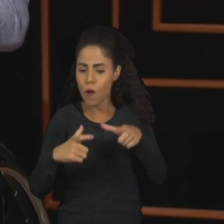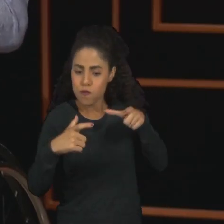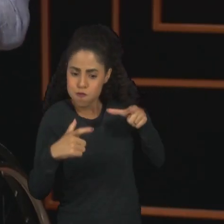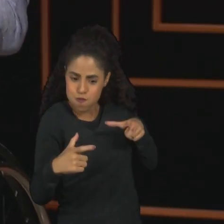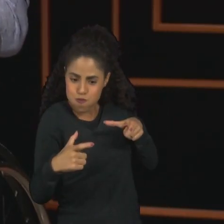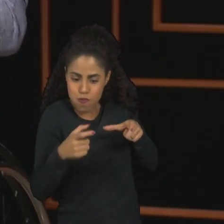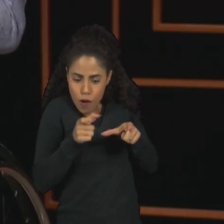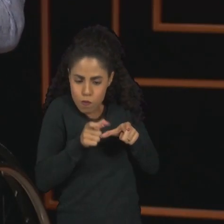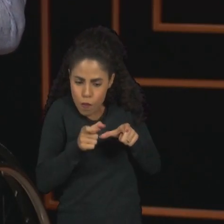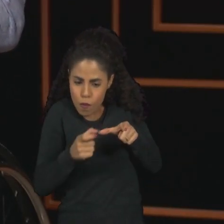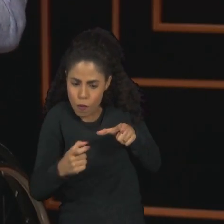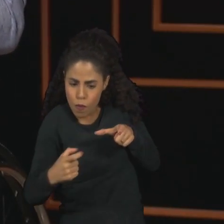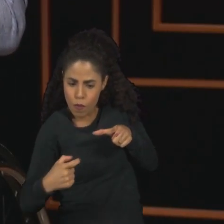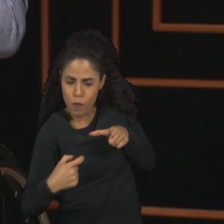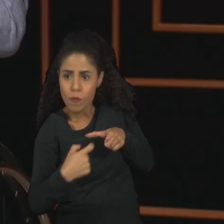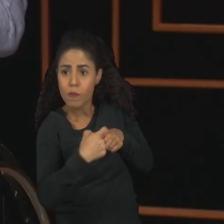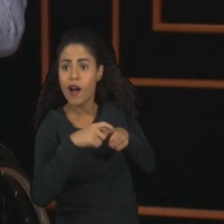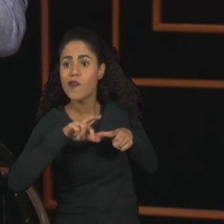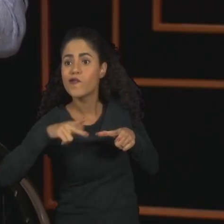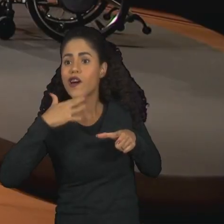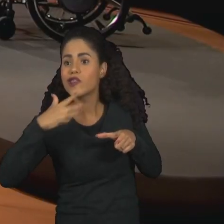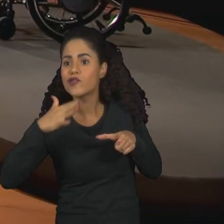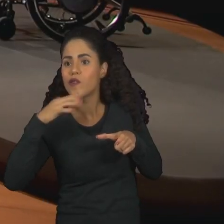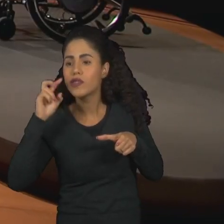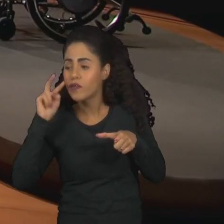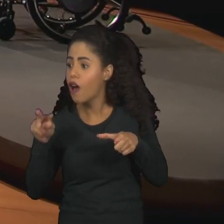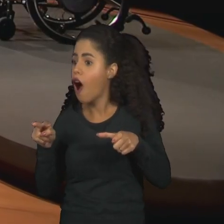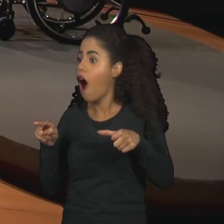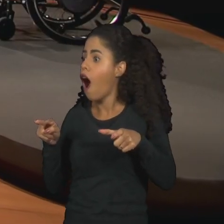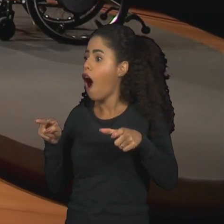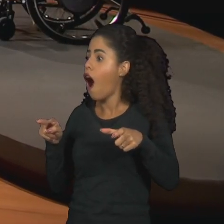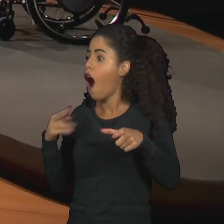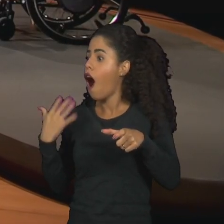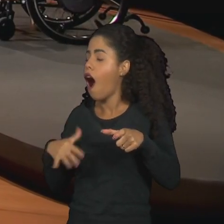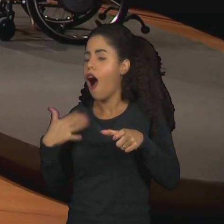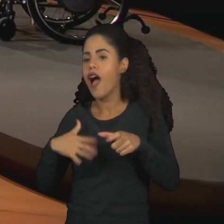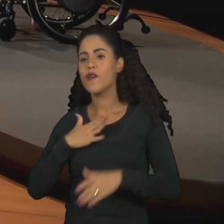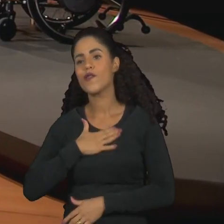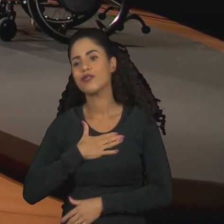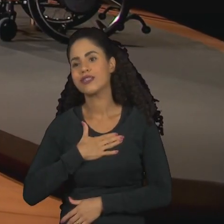aquarela. Como eu era pequeno, aquilo lá era uma coisa muito grande. E